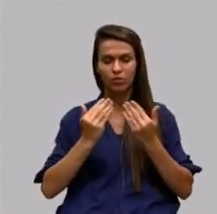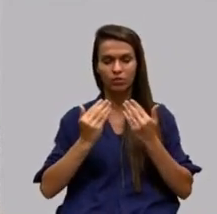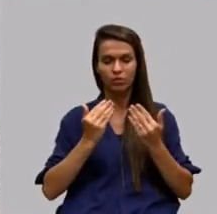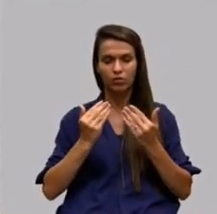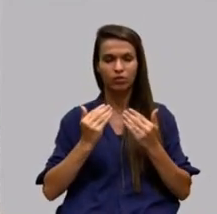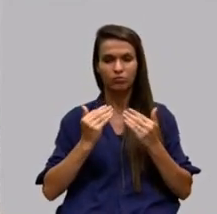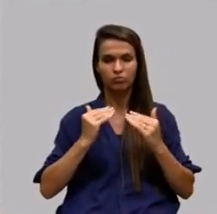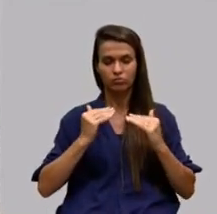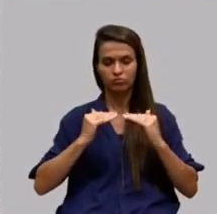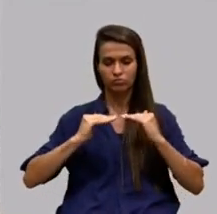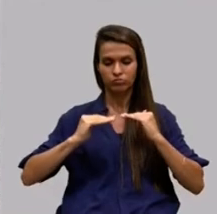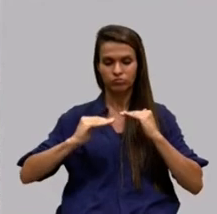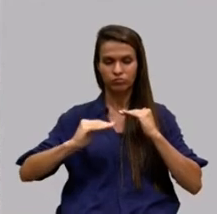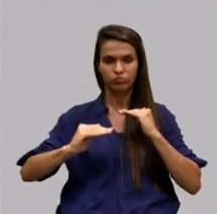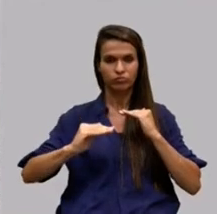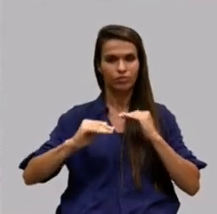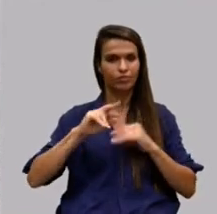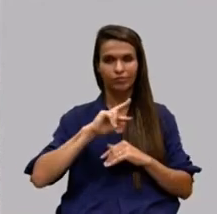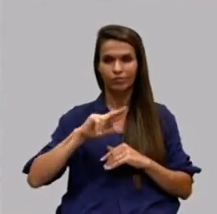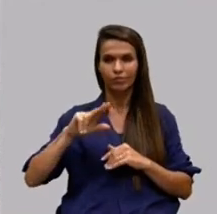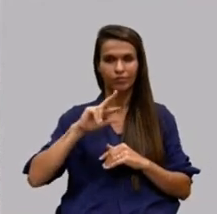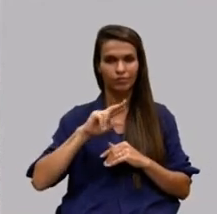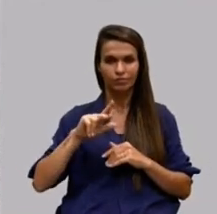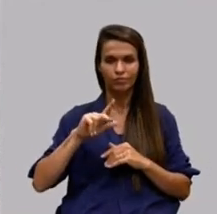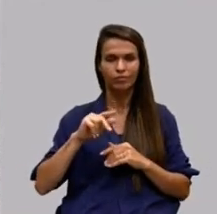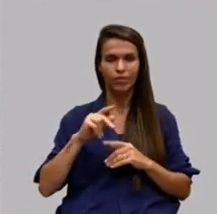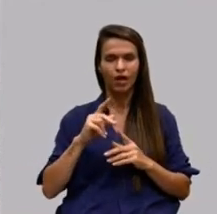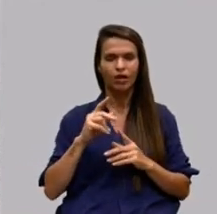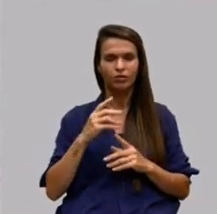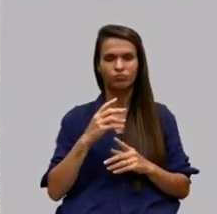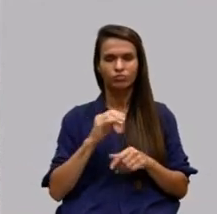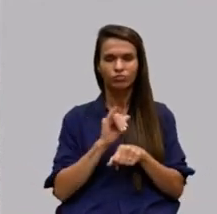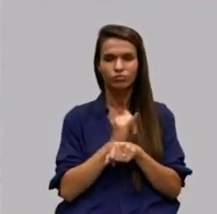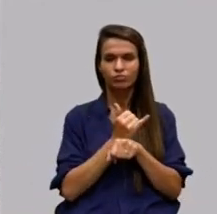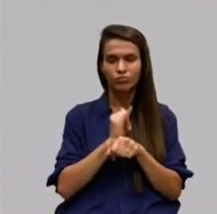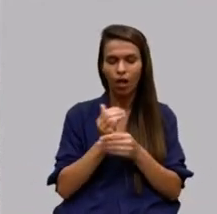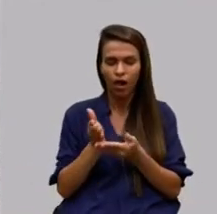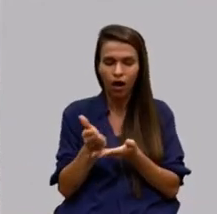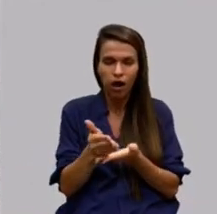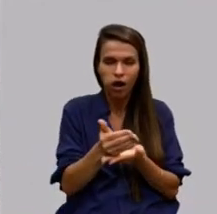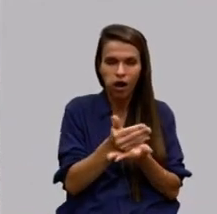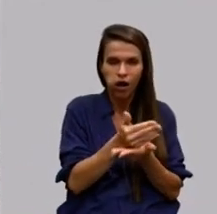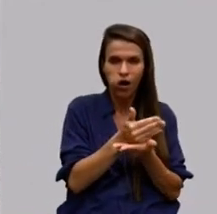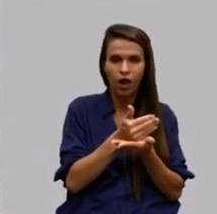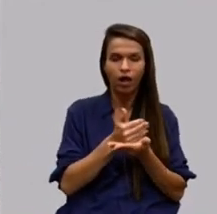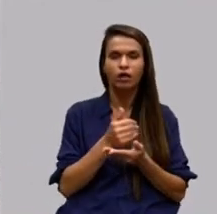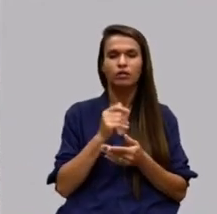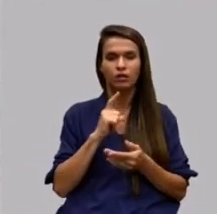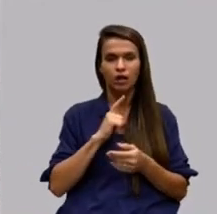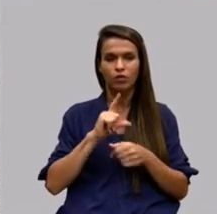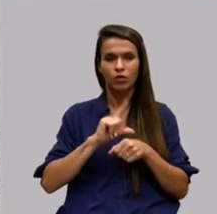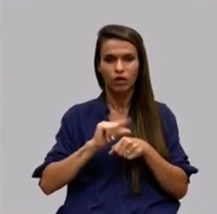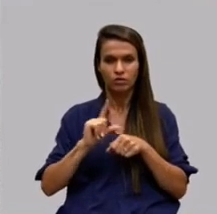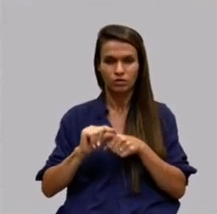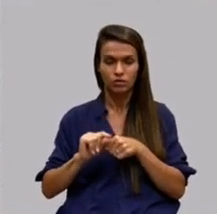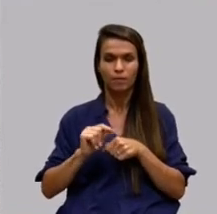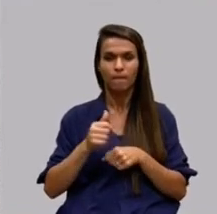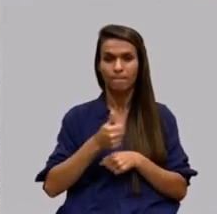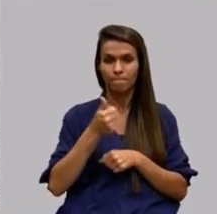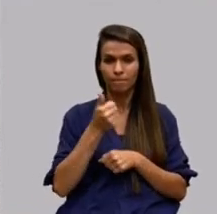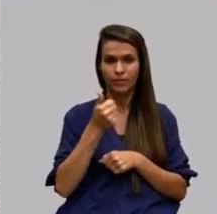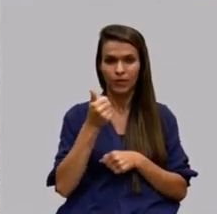Ele não é nada disso. Ele é um mecanismo de subordinação e está no artigo 1º